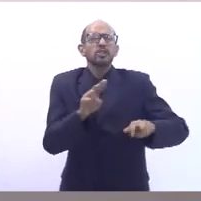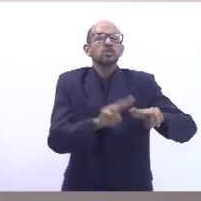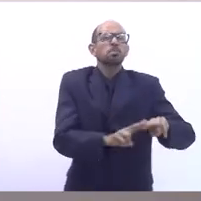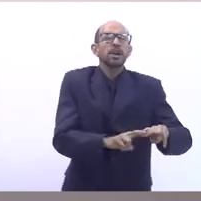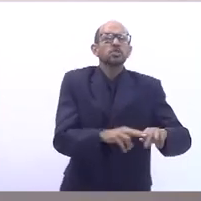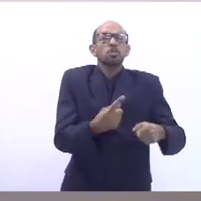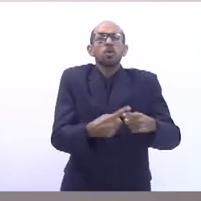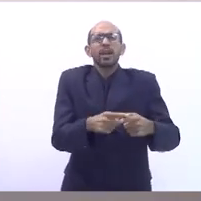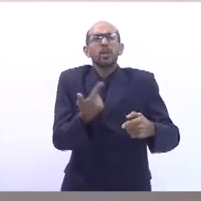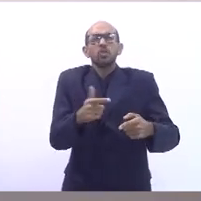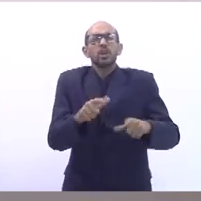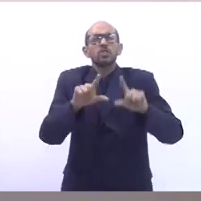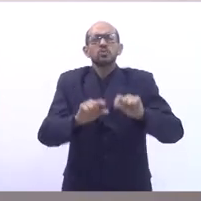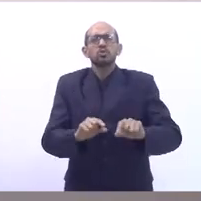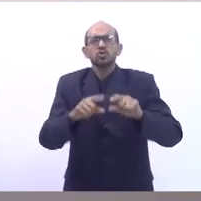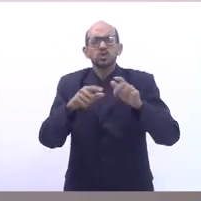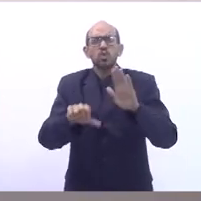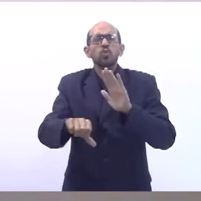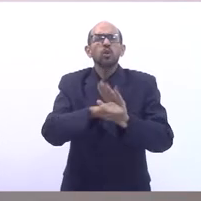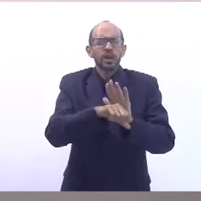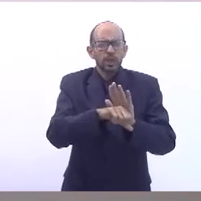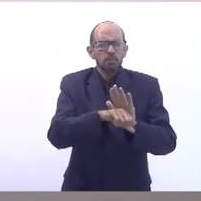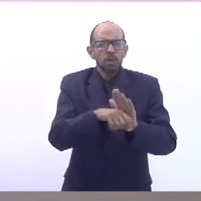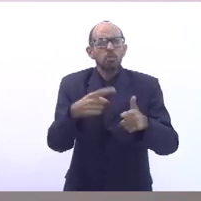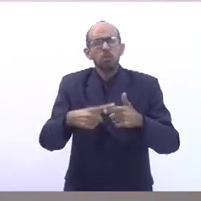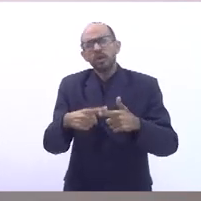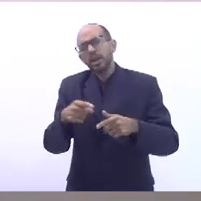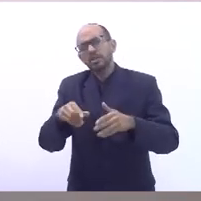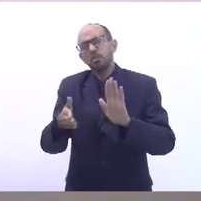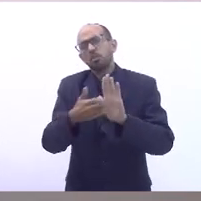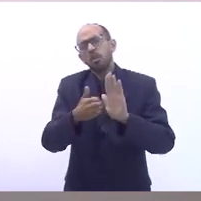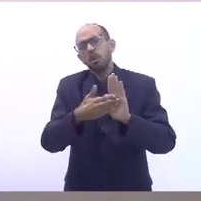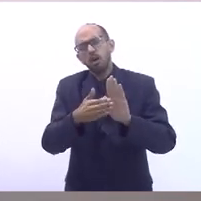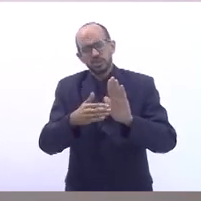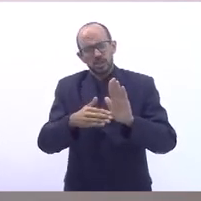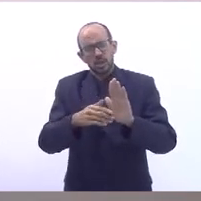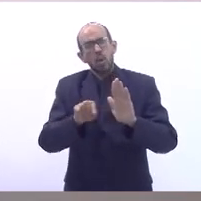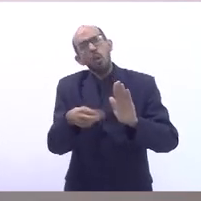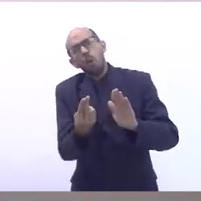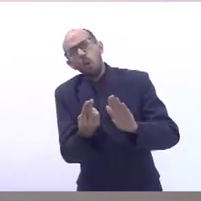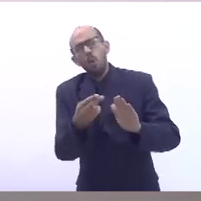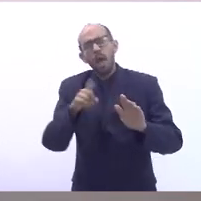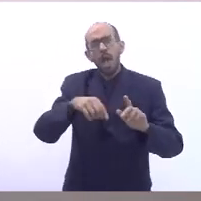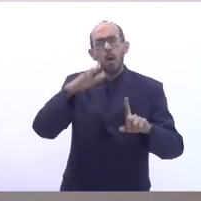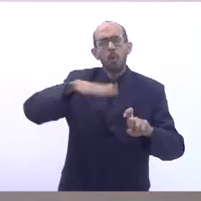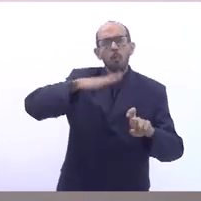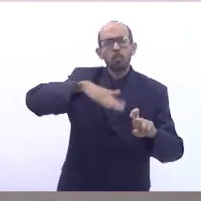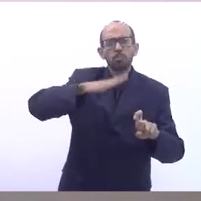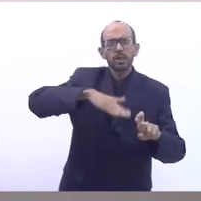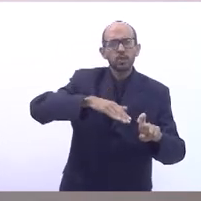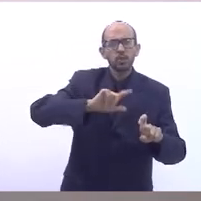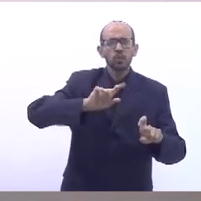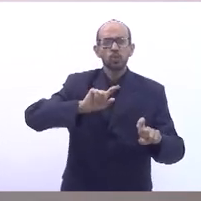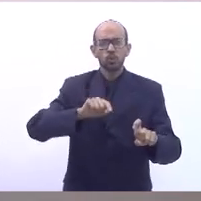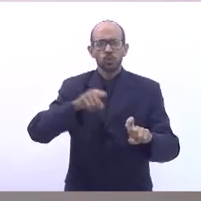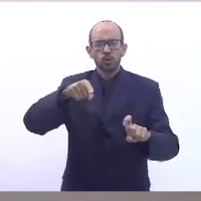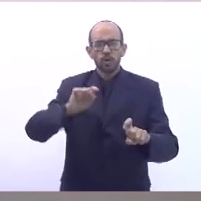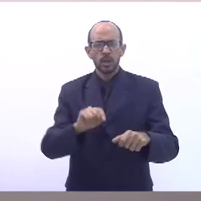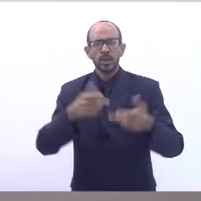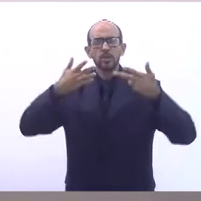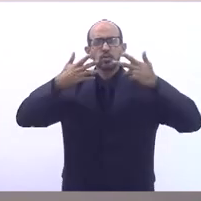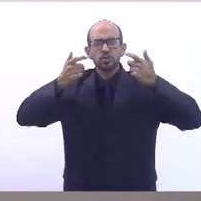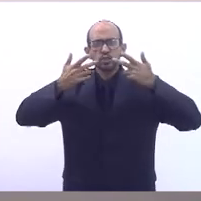diminui não seria essa logística proposta ou seria muito em casar ou seria um mito enraizado que edifica o